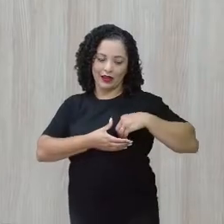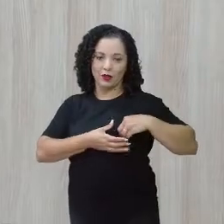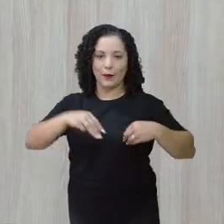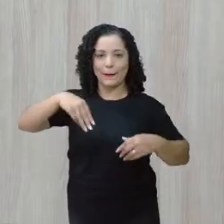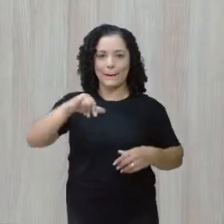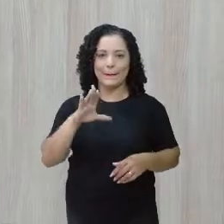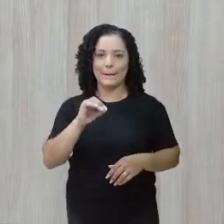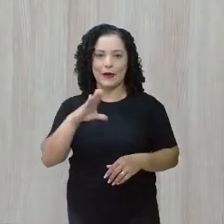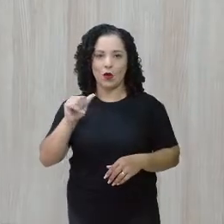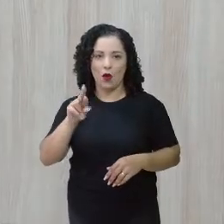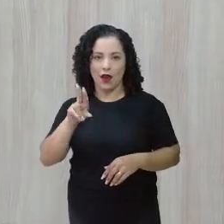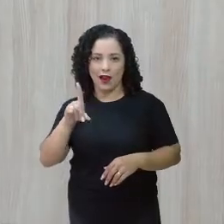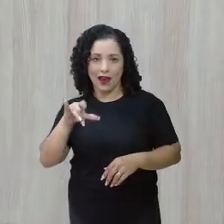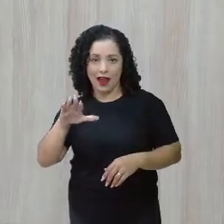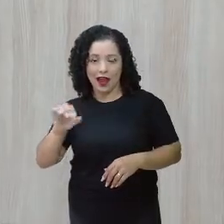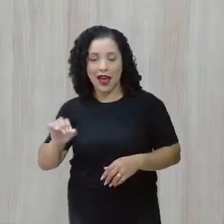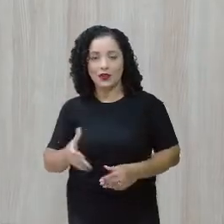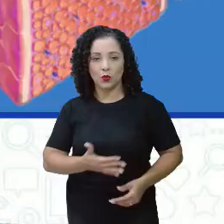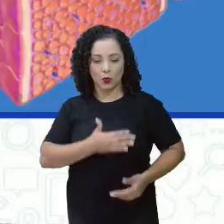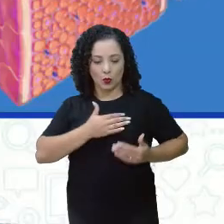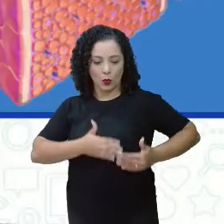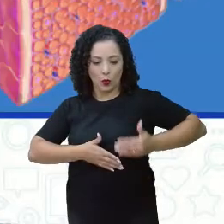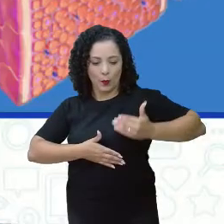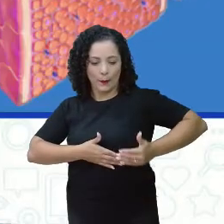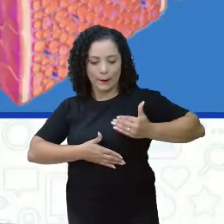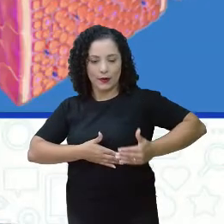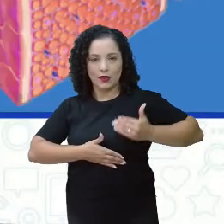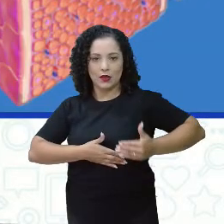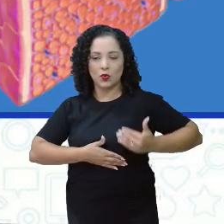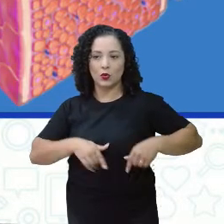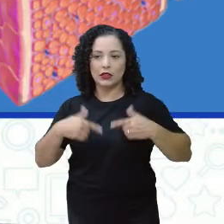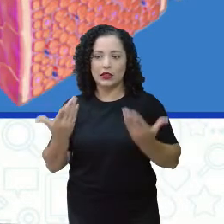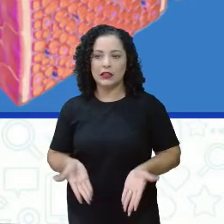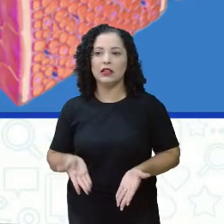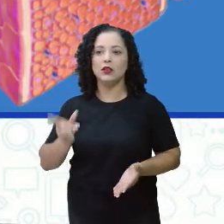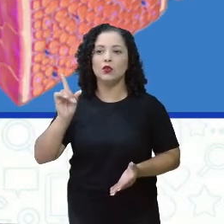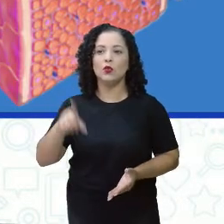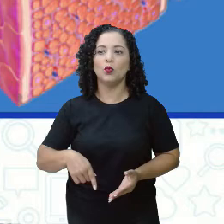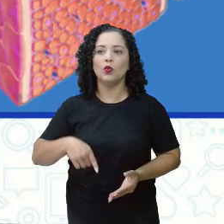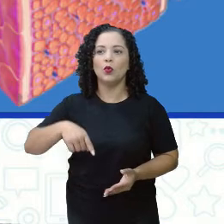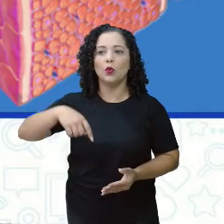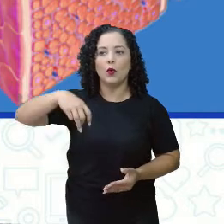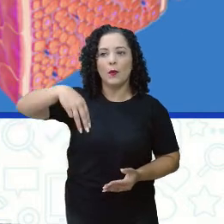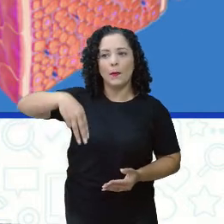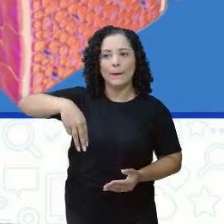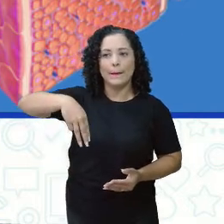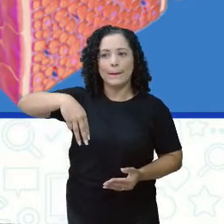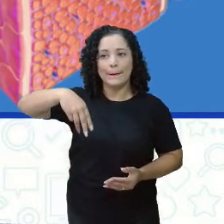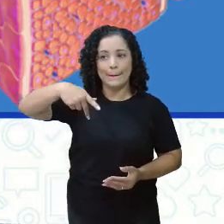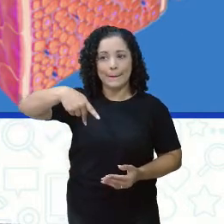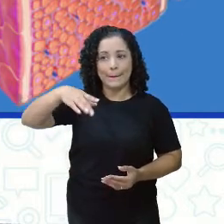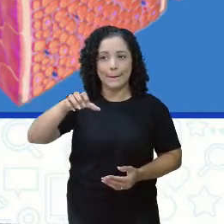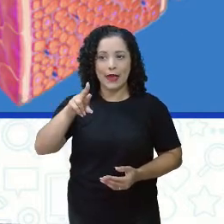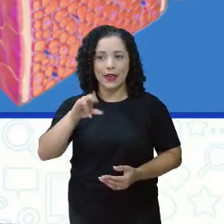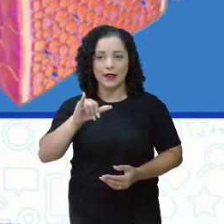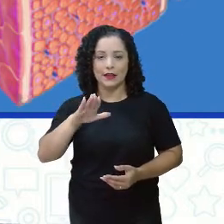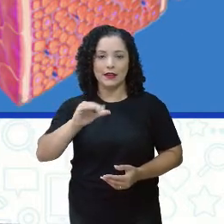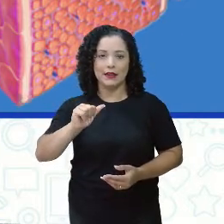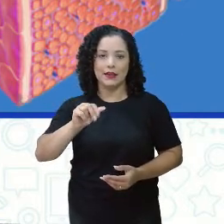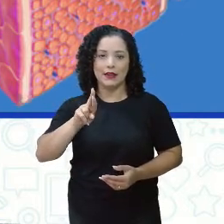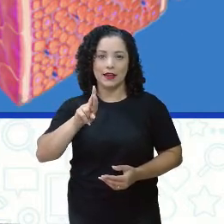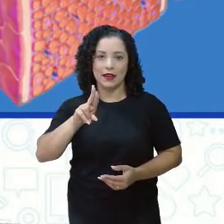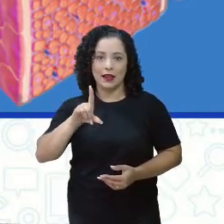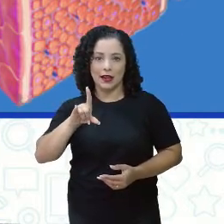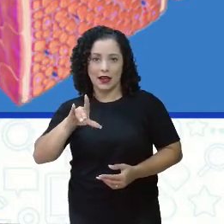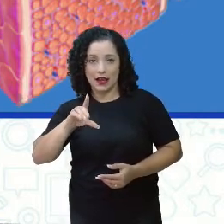que fica no meio, e o pericárdio, que fica mais na parte externa. Então, aí seria o tecido. Como a representação aí do desenho